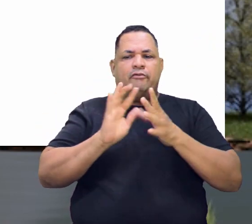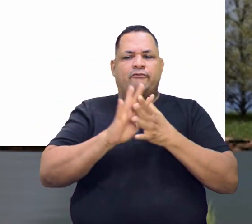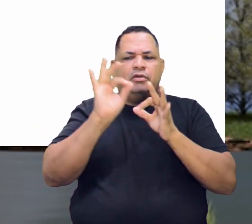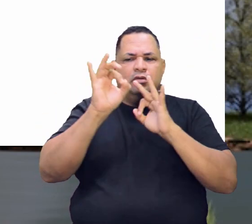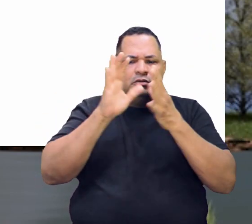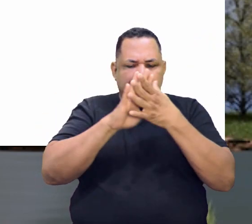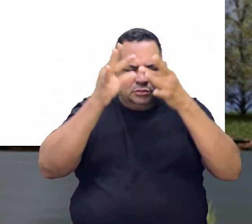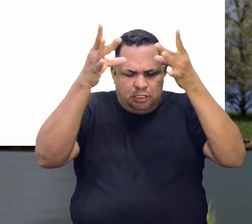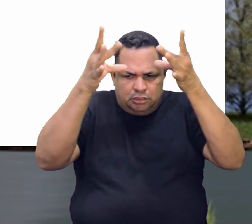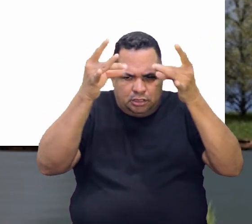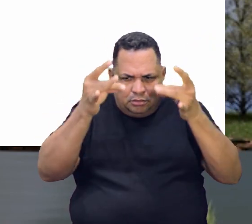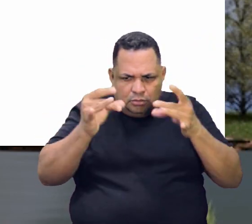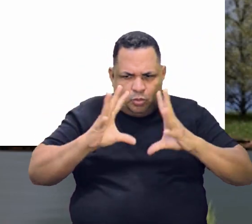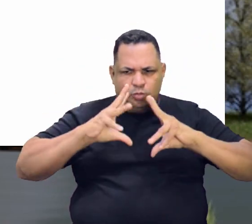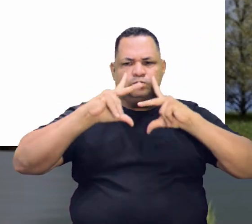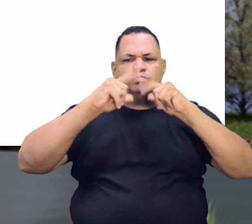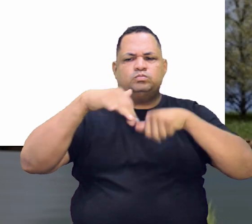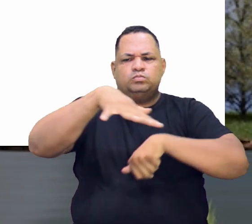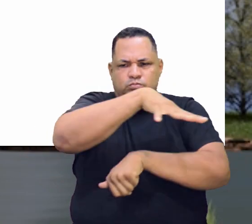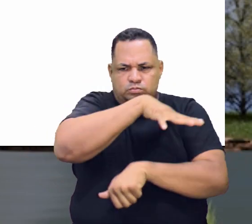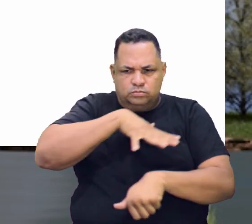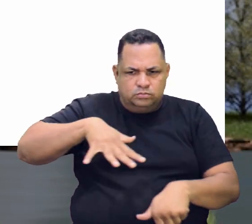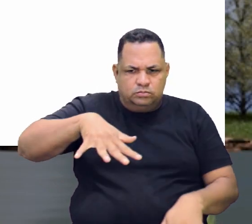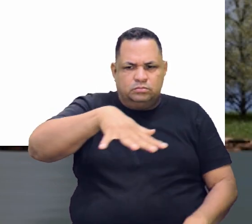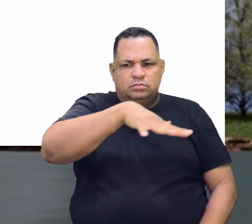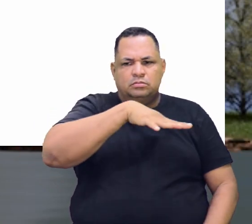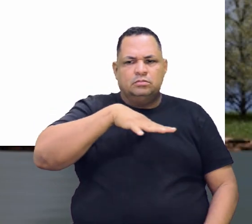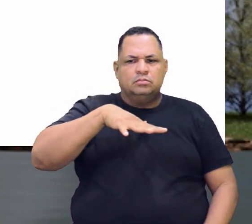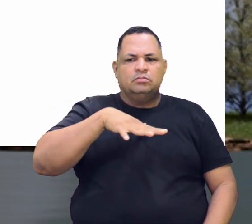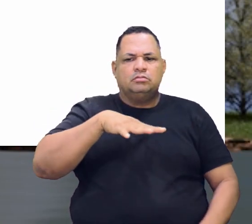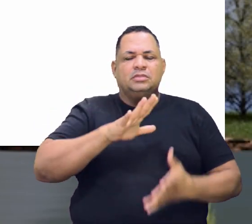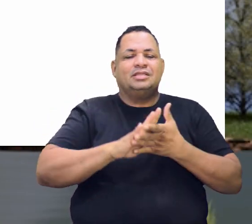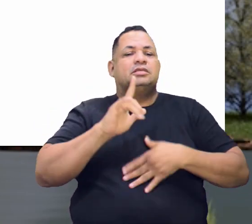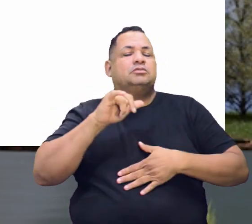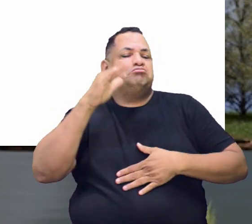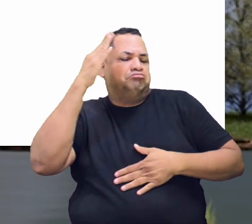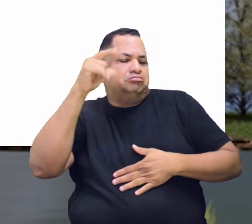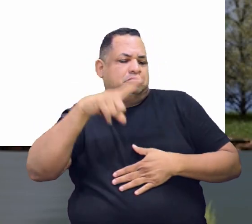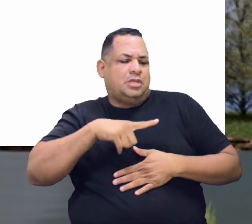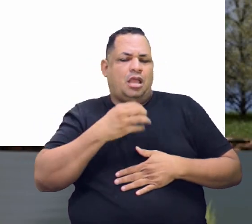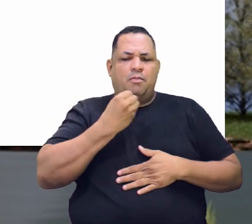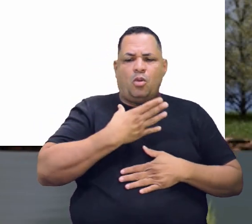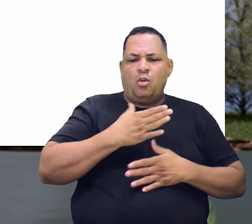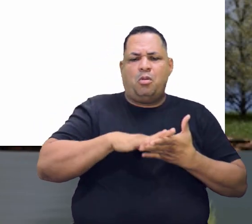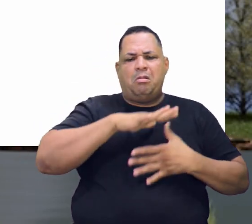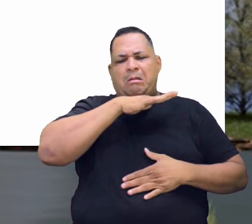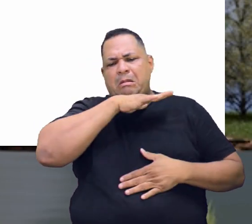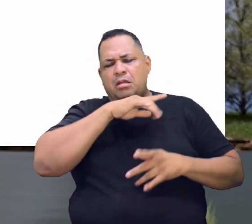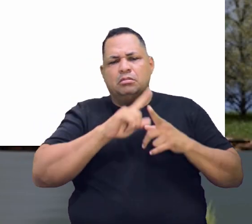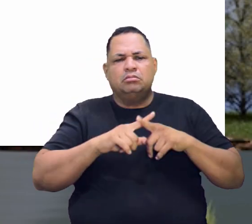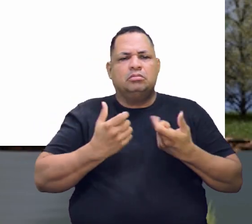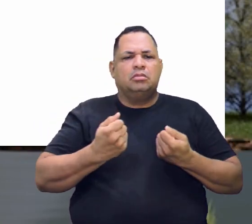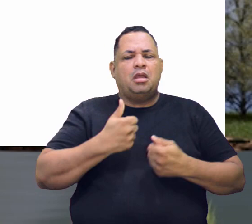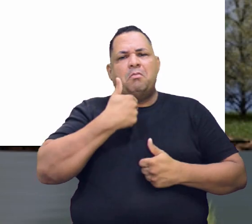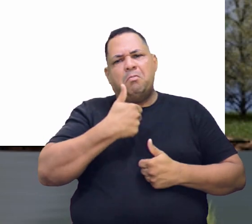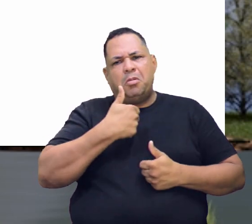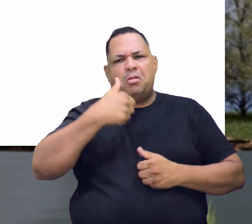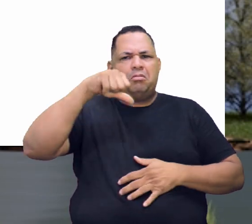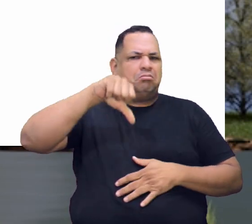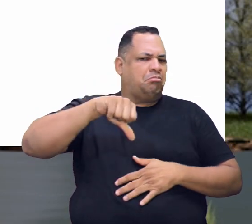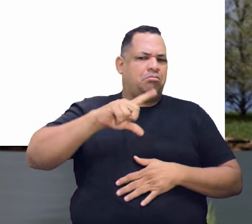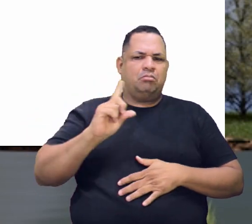levantamento minucioso de toda a área. Saber o que presta, o que não presta, o que é viável, o que não é viável, o que importa, o que